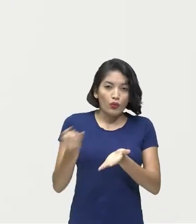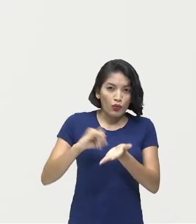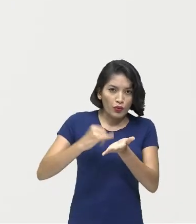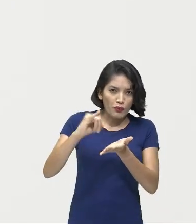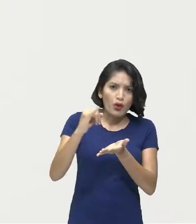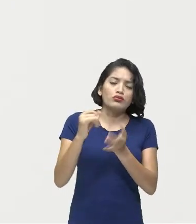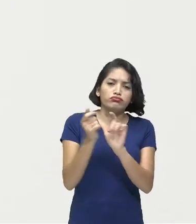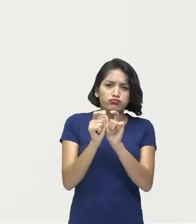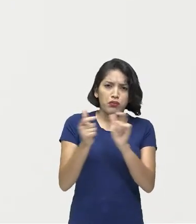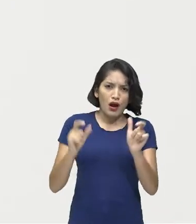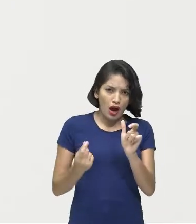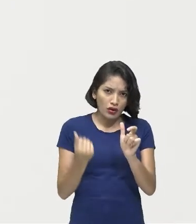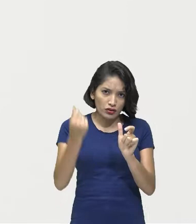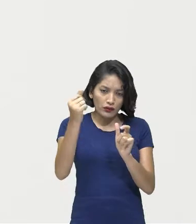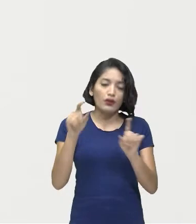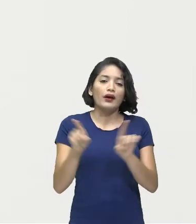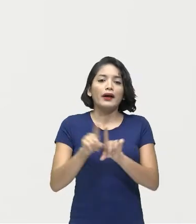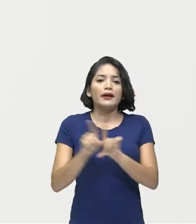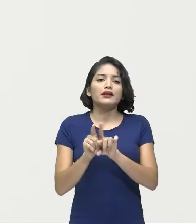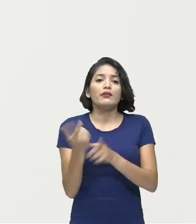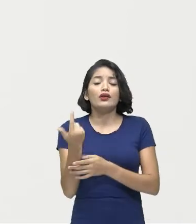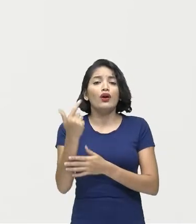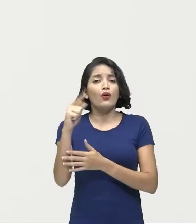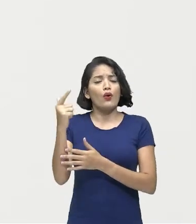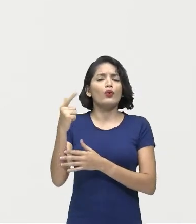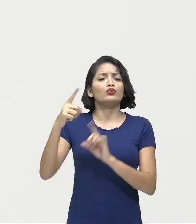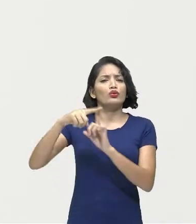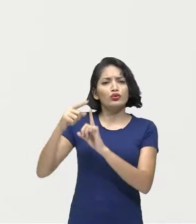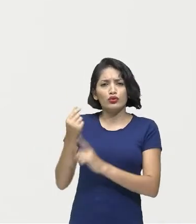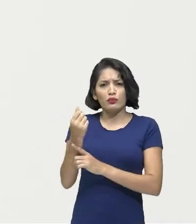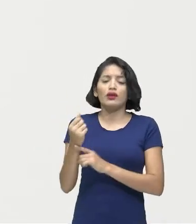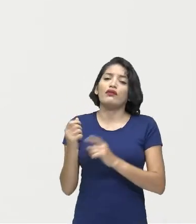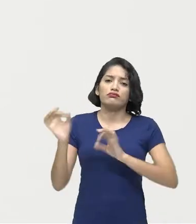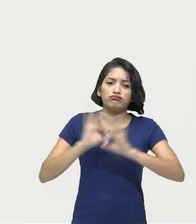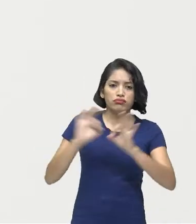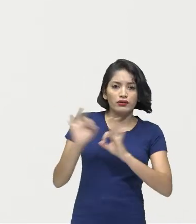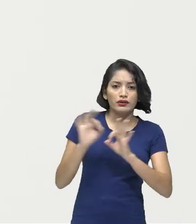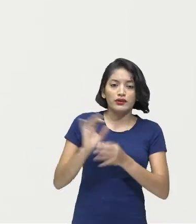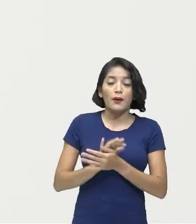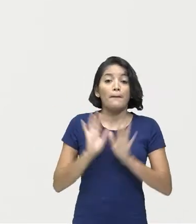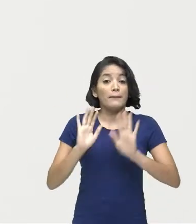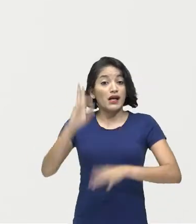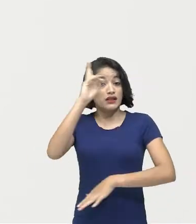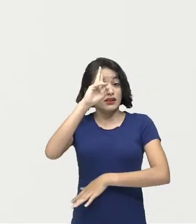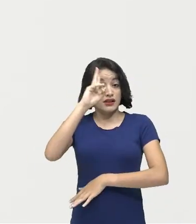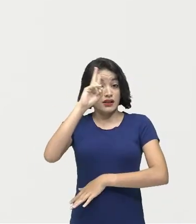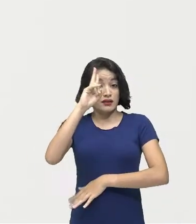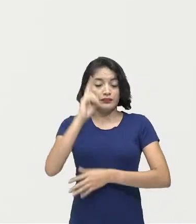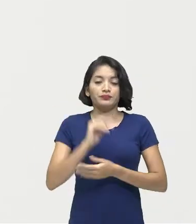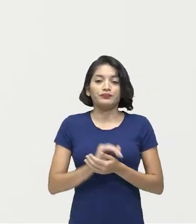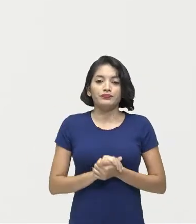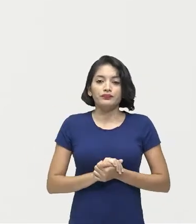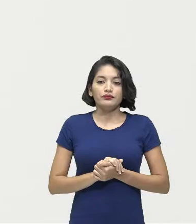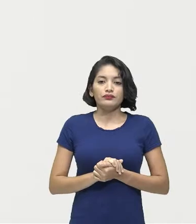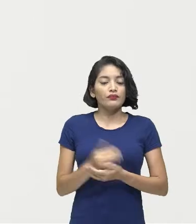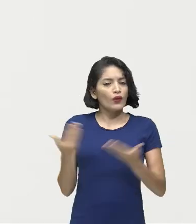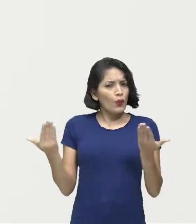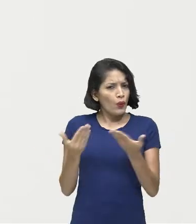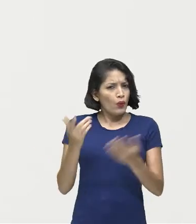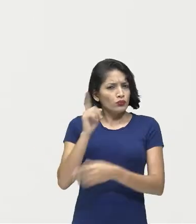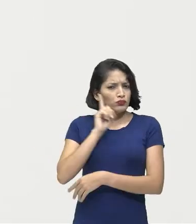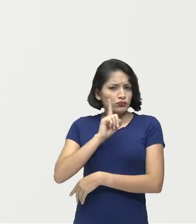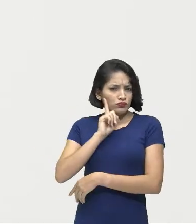nós vamos ter aí umas taxas também que vão criar essa organização. Lembrem-se, gente, o que hoje é os Estados